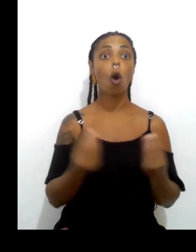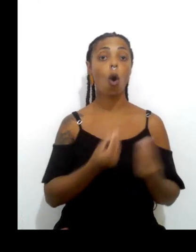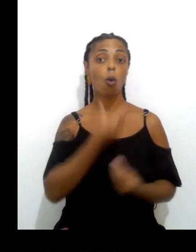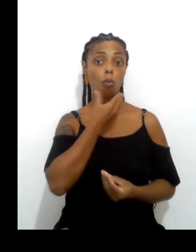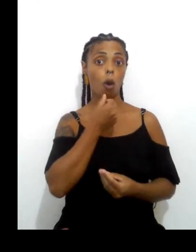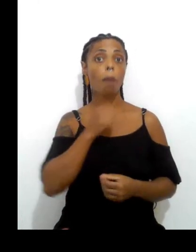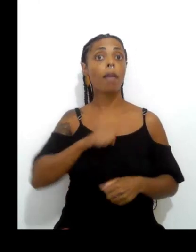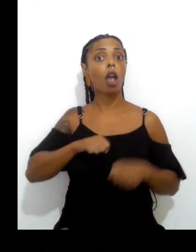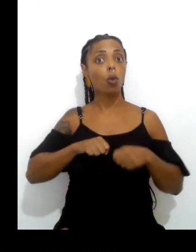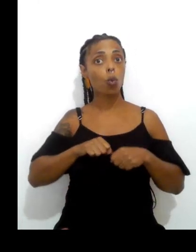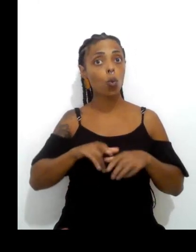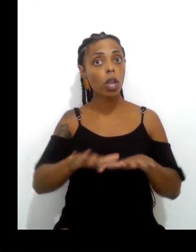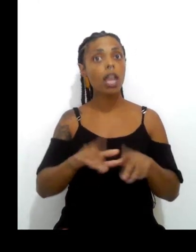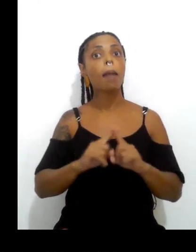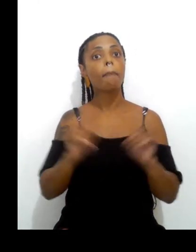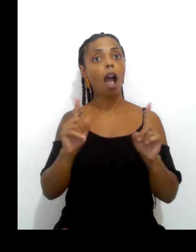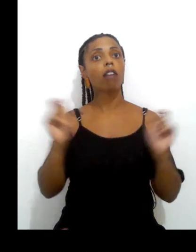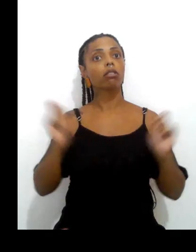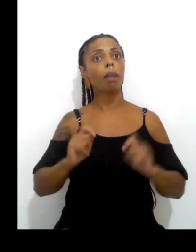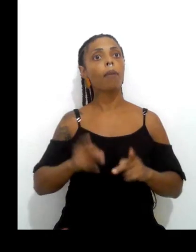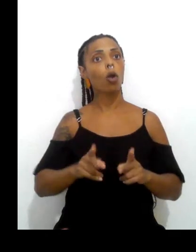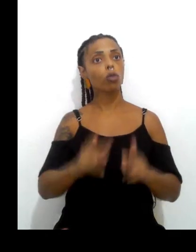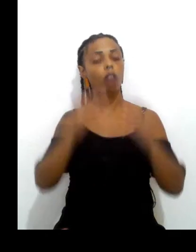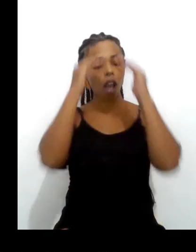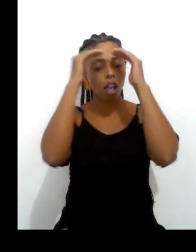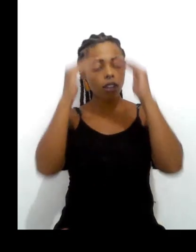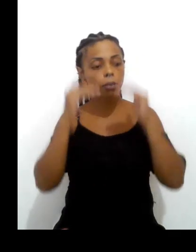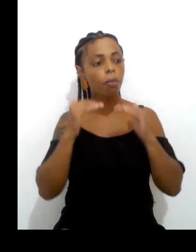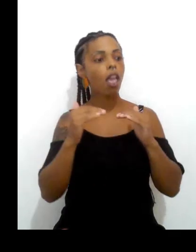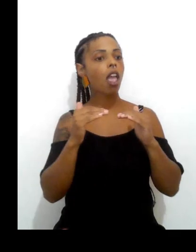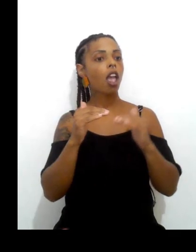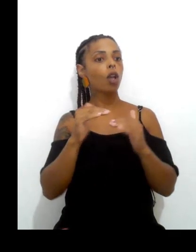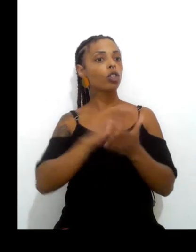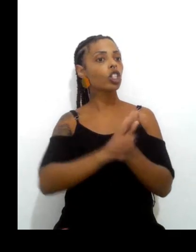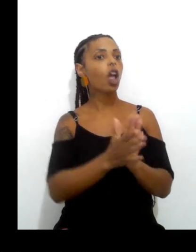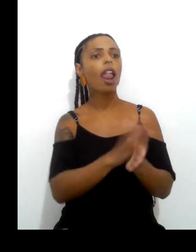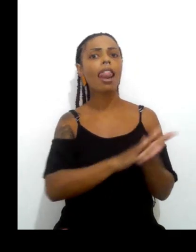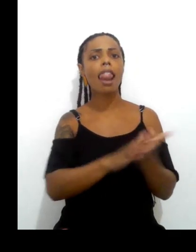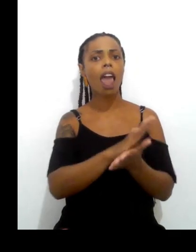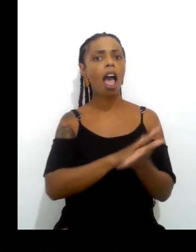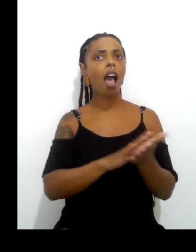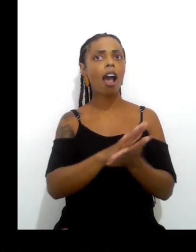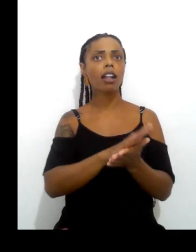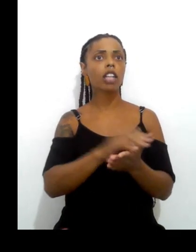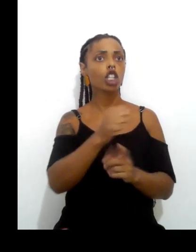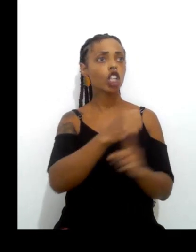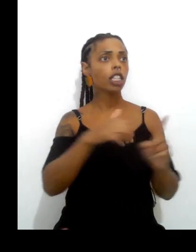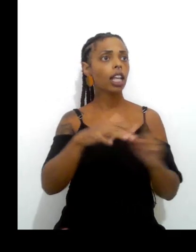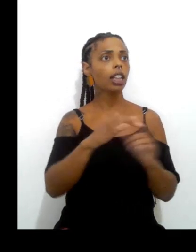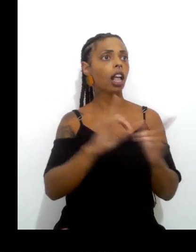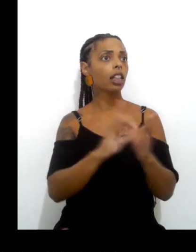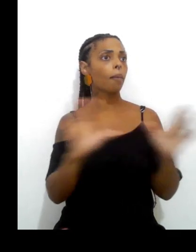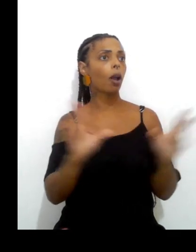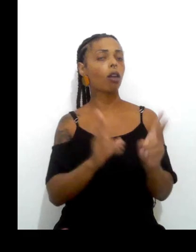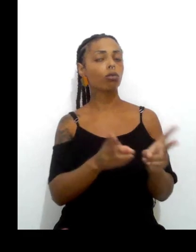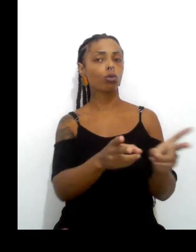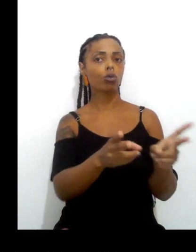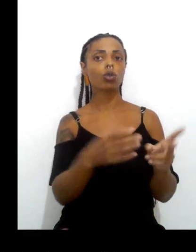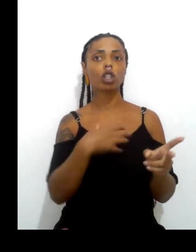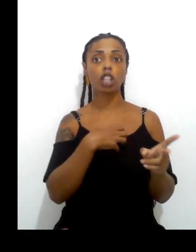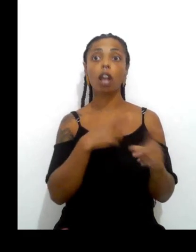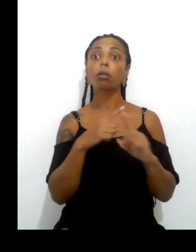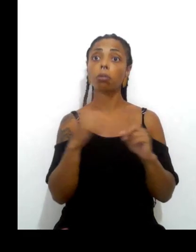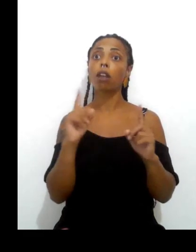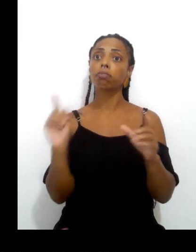respeitável sem corromper a sociedade democrática e pode dessa forma ser assimilado a vida social